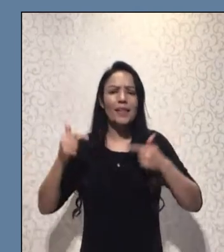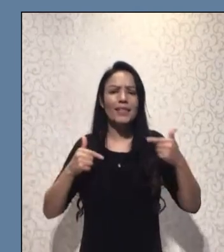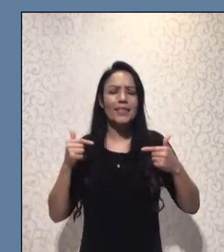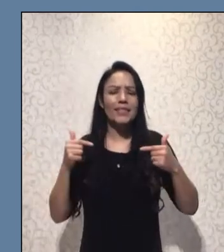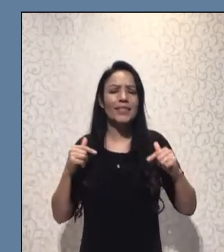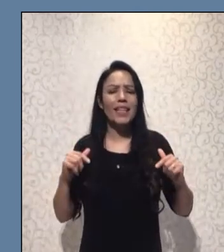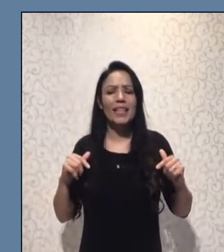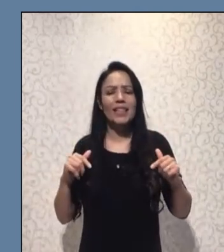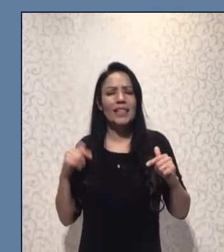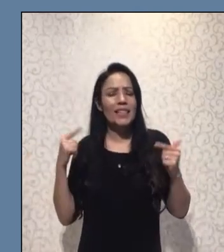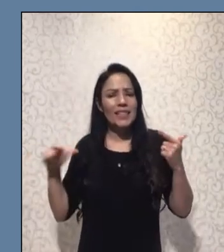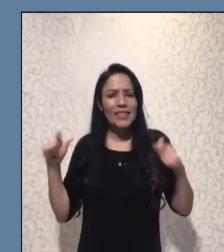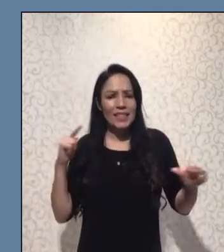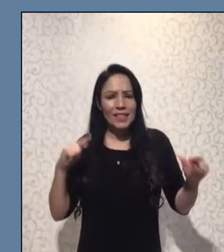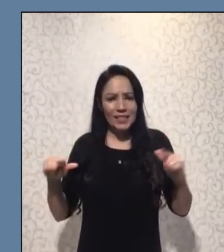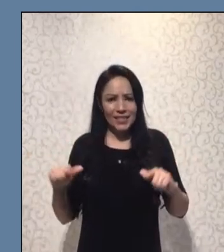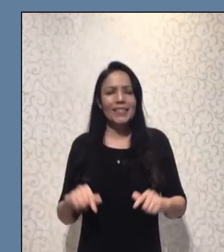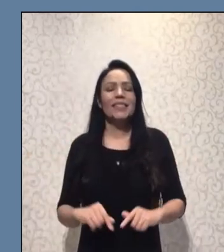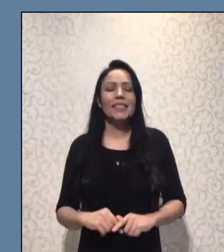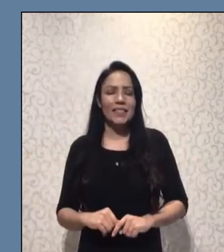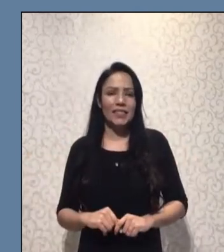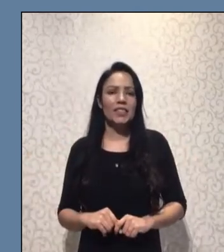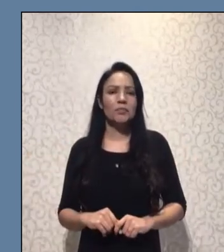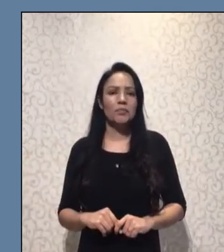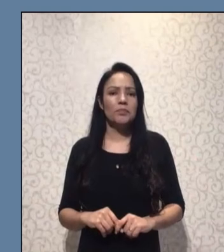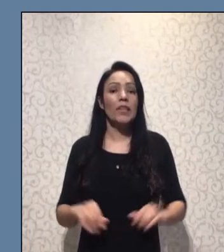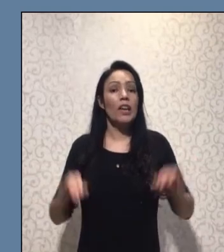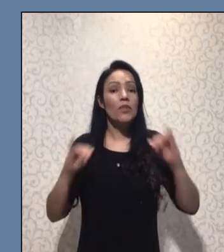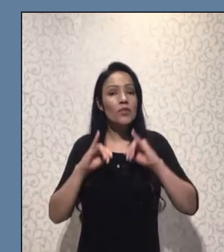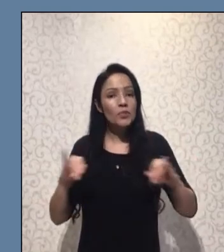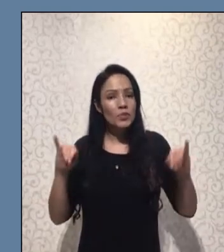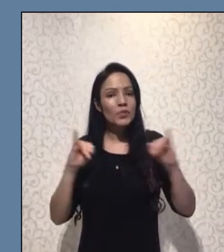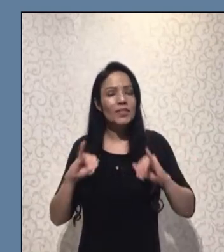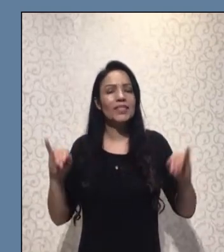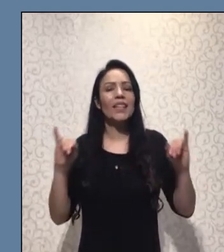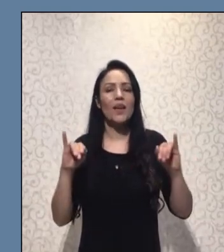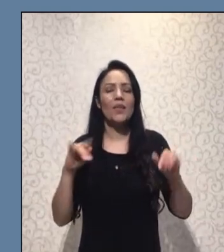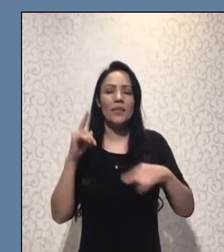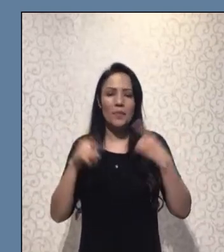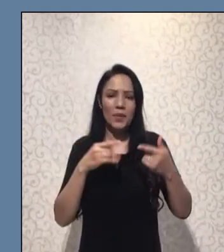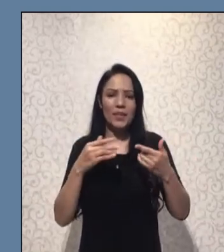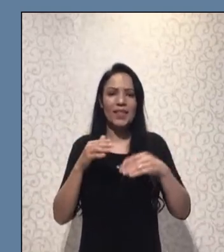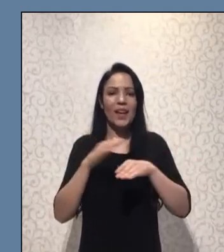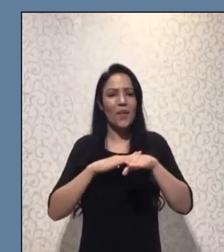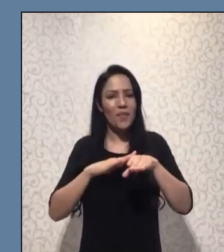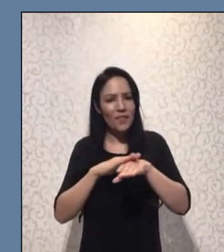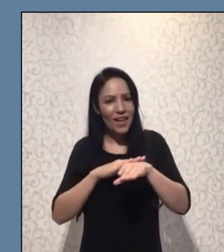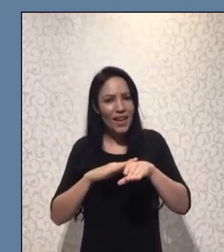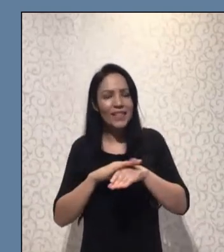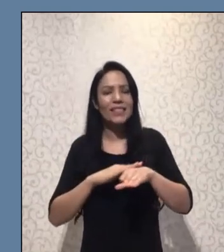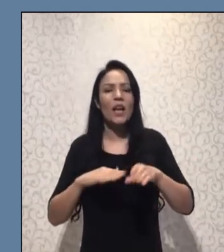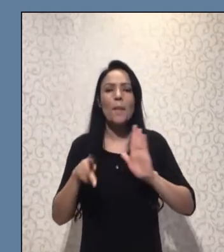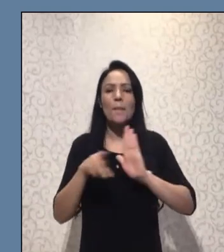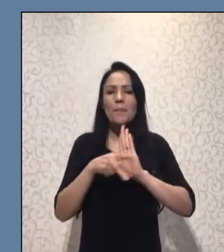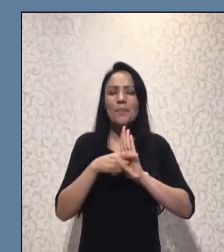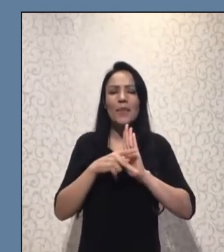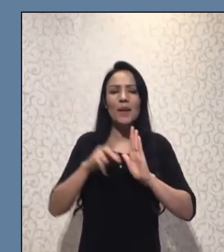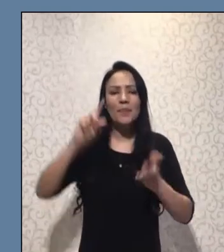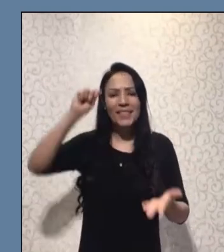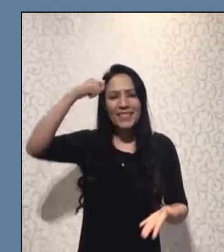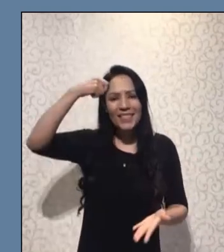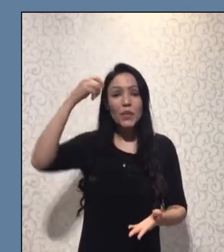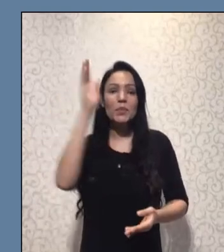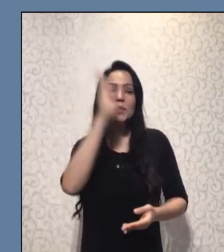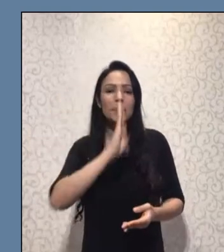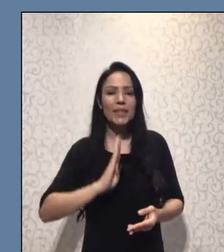todas as atividades de divulgação do debate sobre a questão do artista negro no Brasil, junto